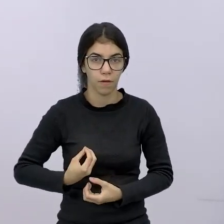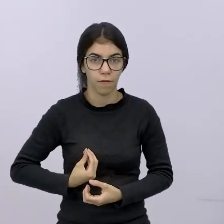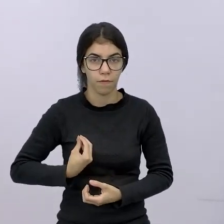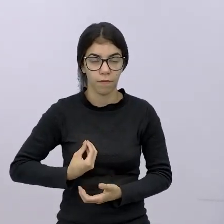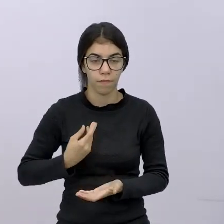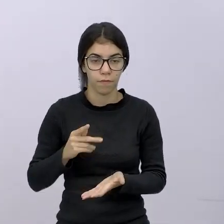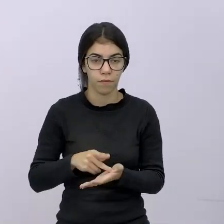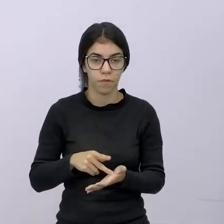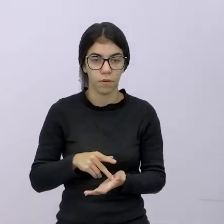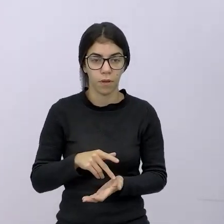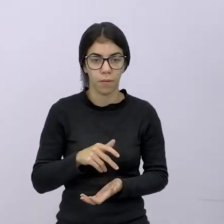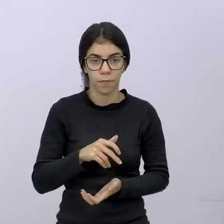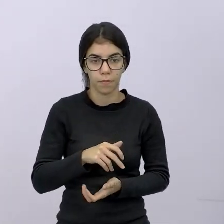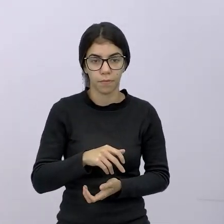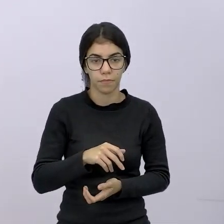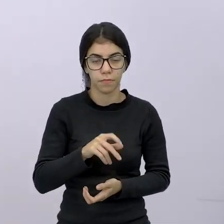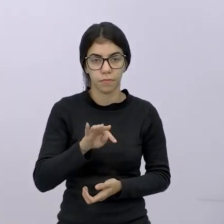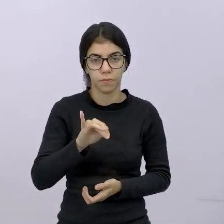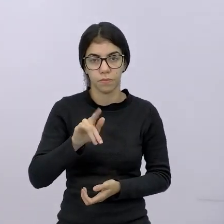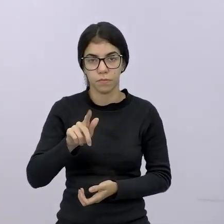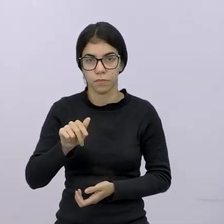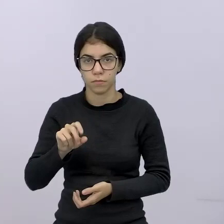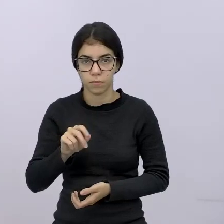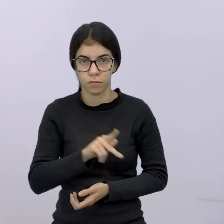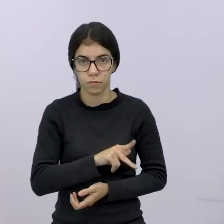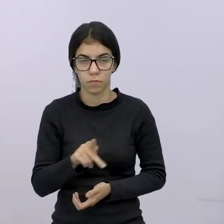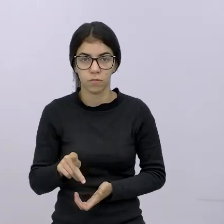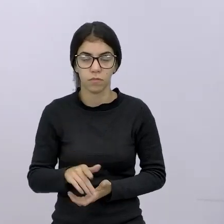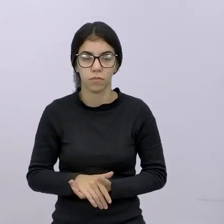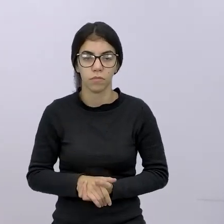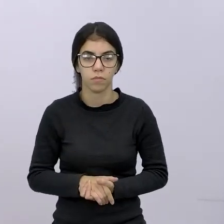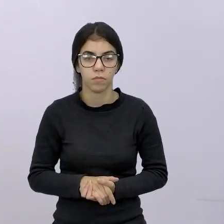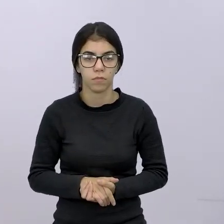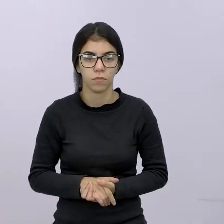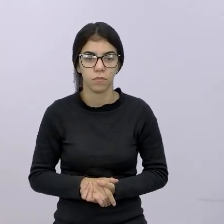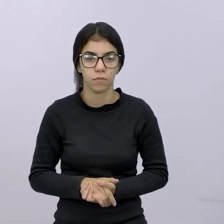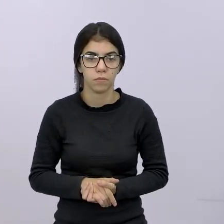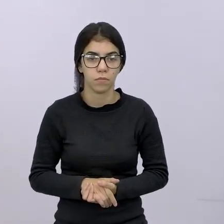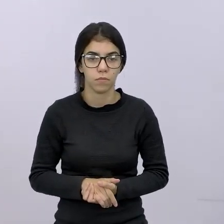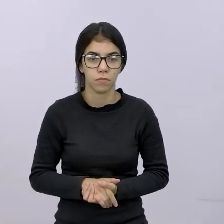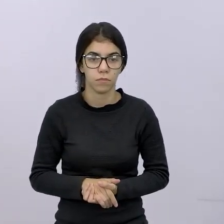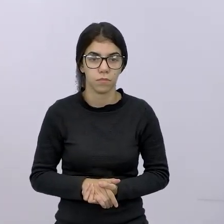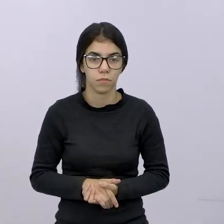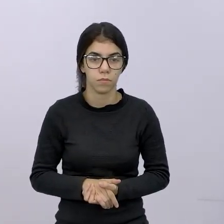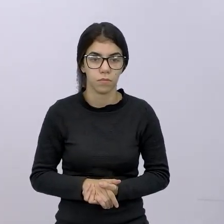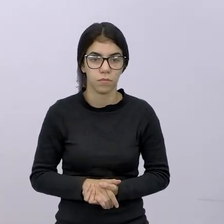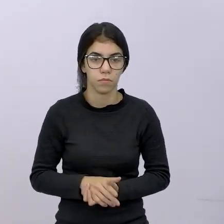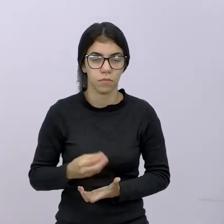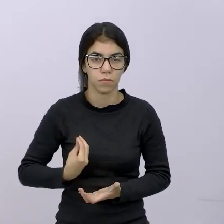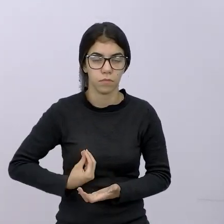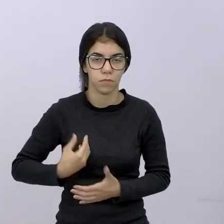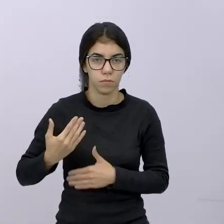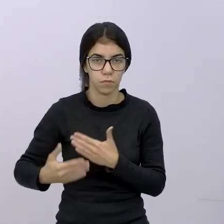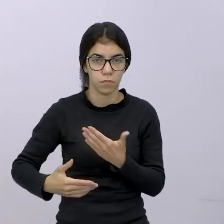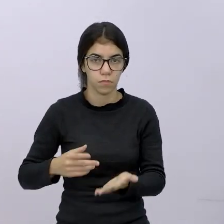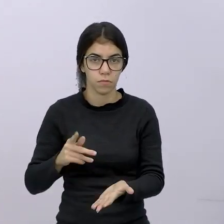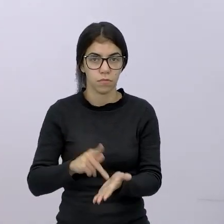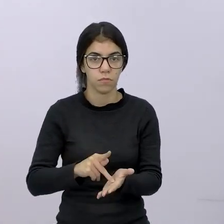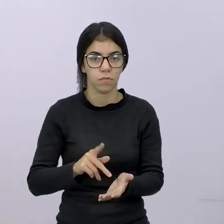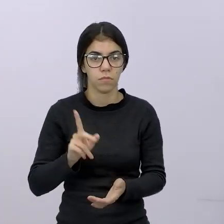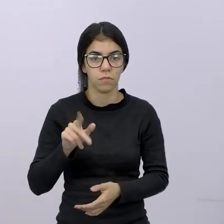Tiago, professor, né? Então, essa seria a minha essência, portanto, ser